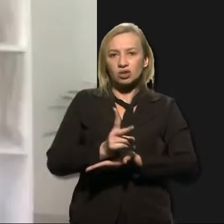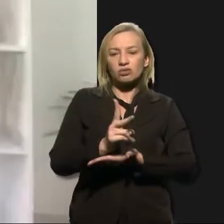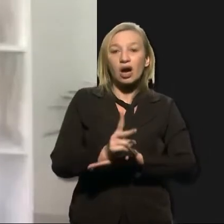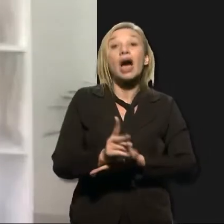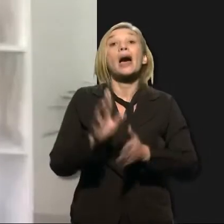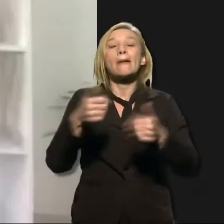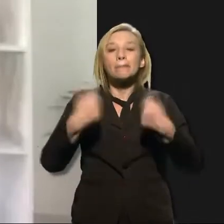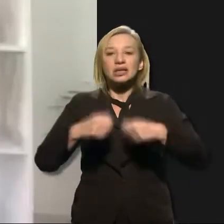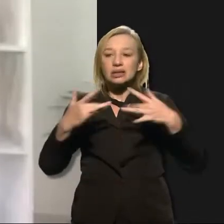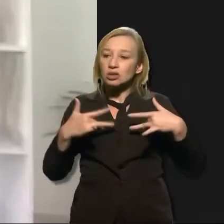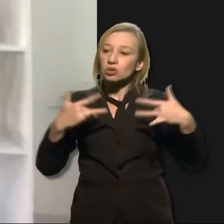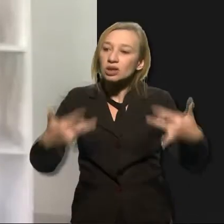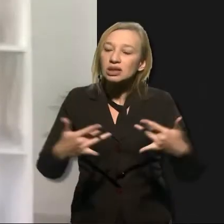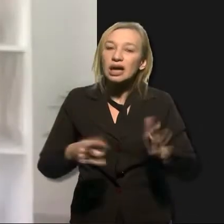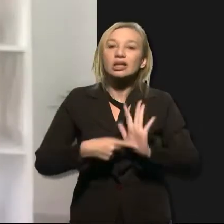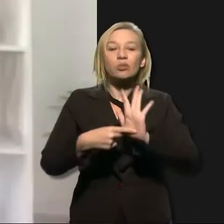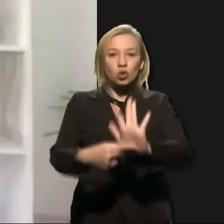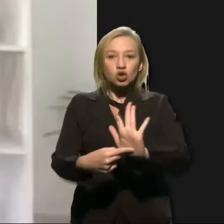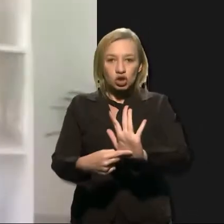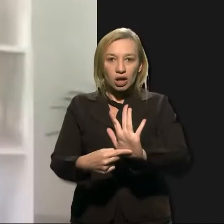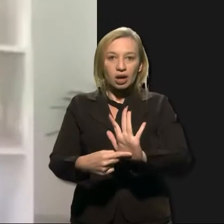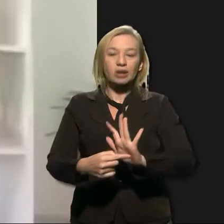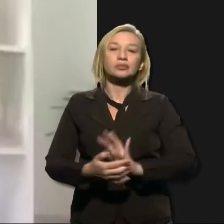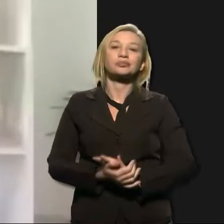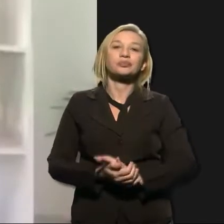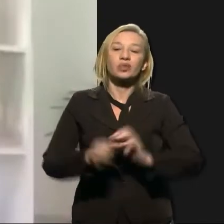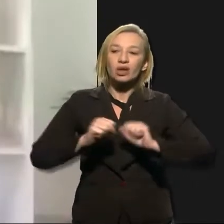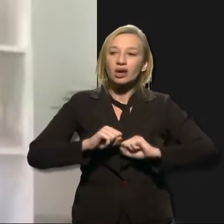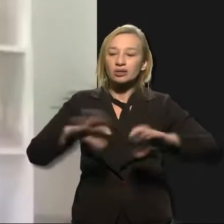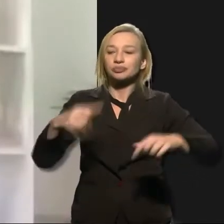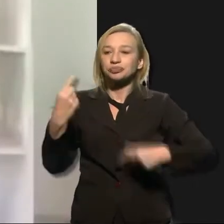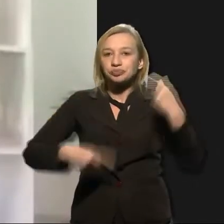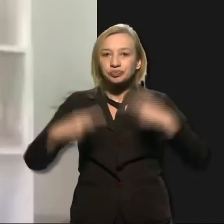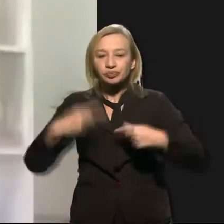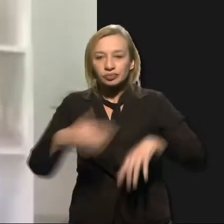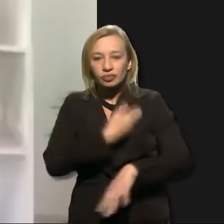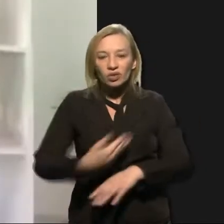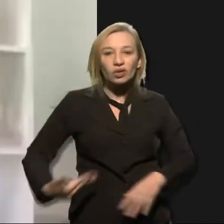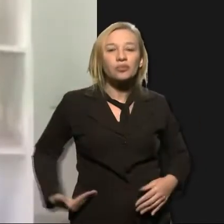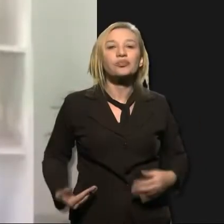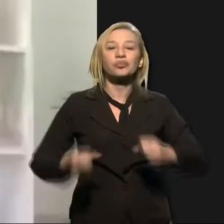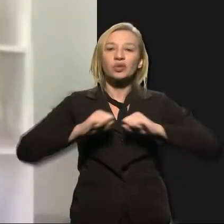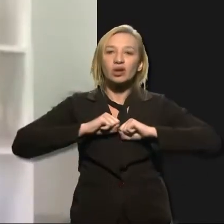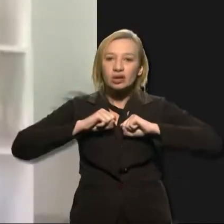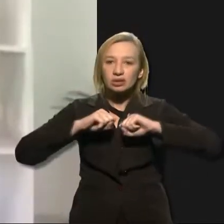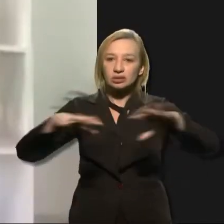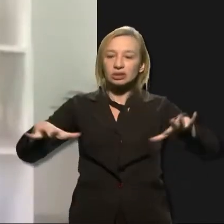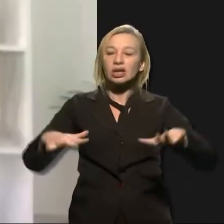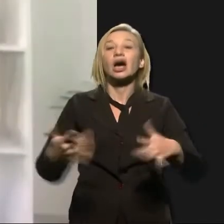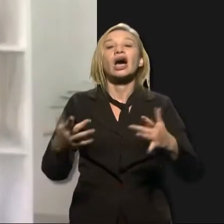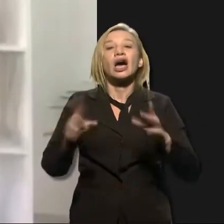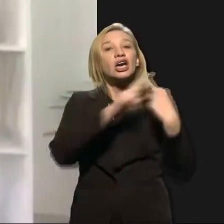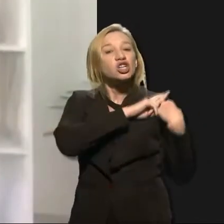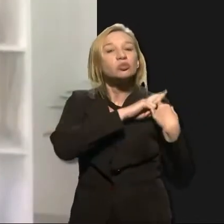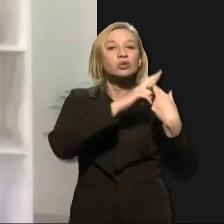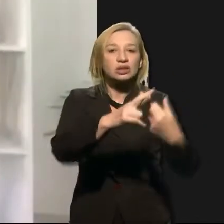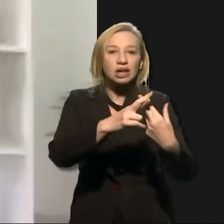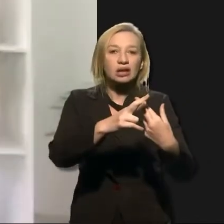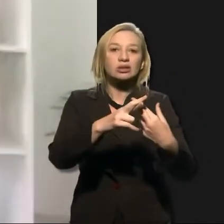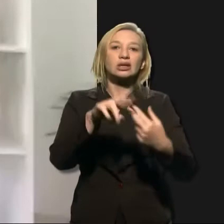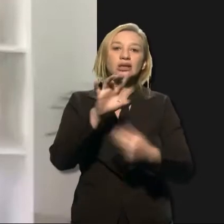dela. Então, a gente precisa fazer com que a solidariedade tangencie as políticas